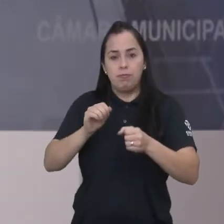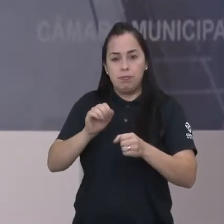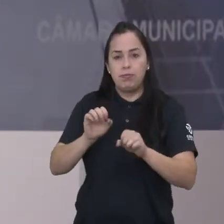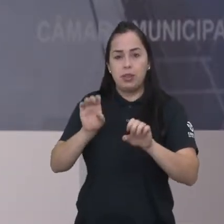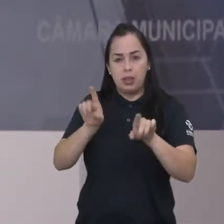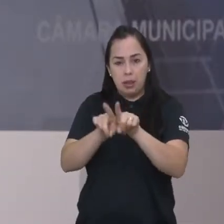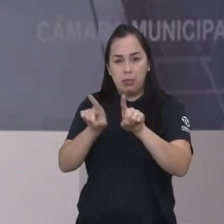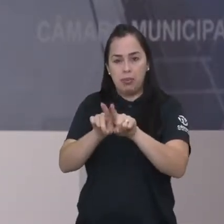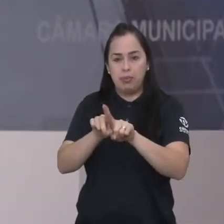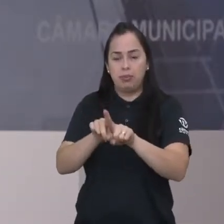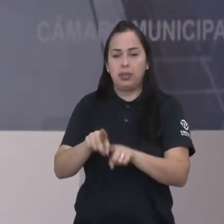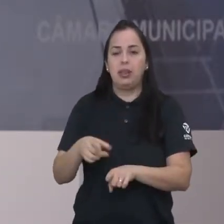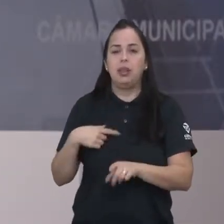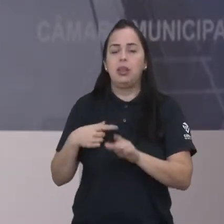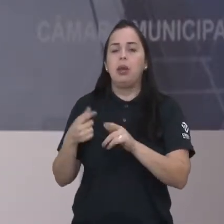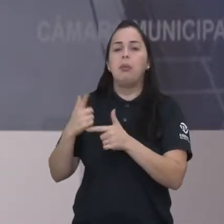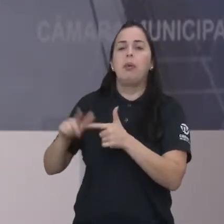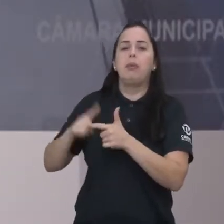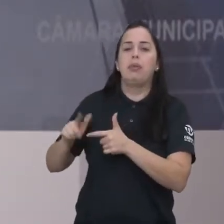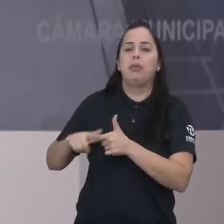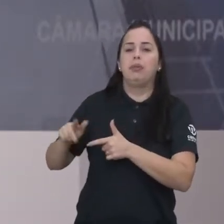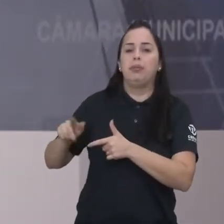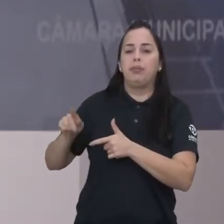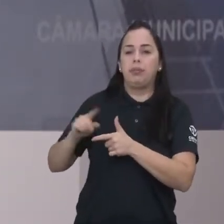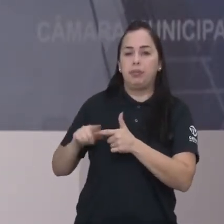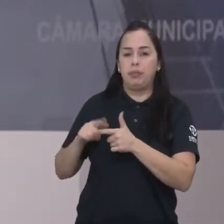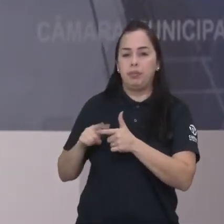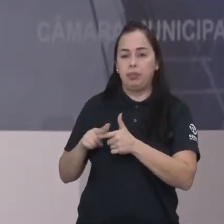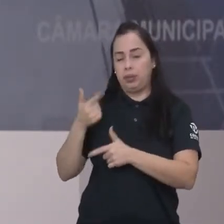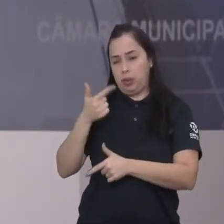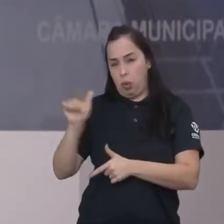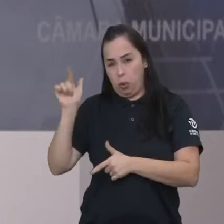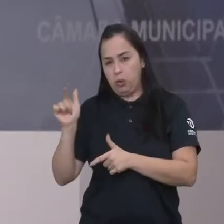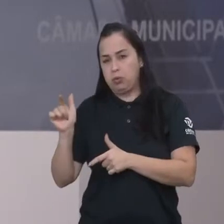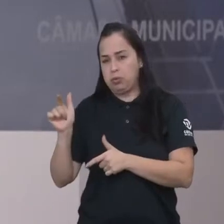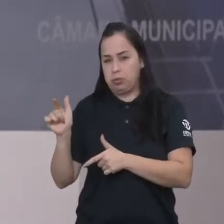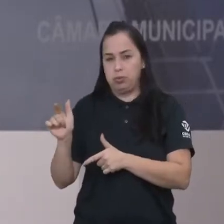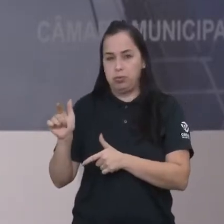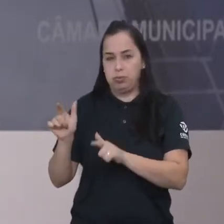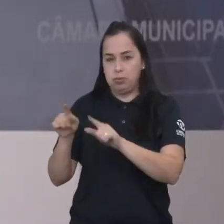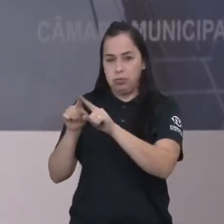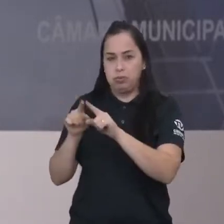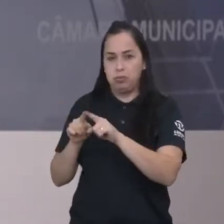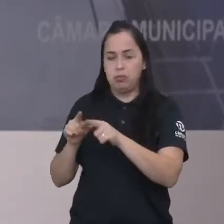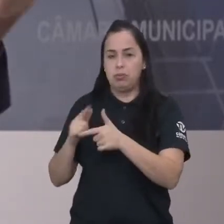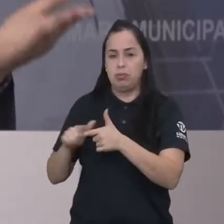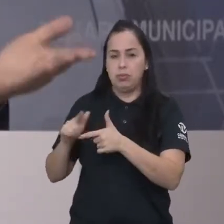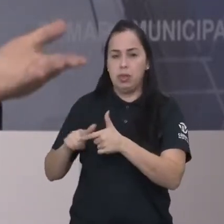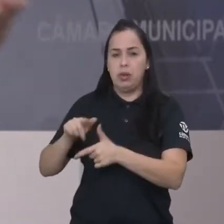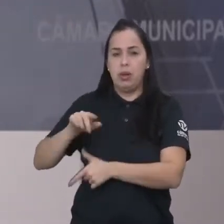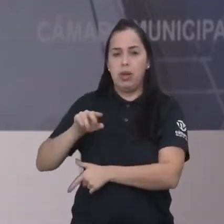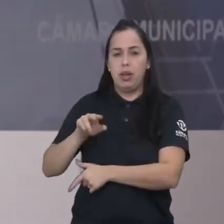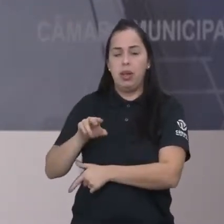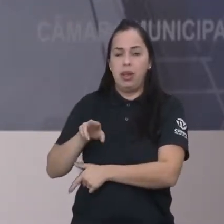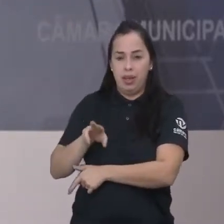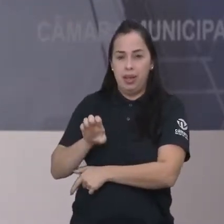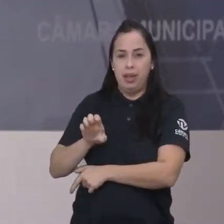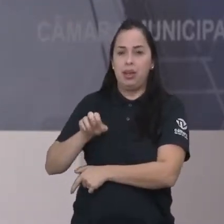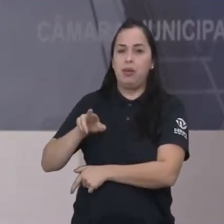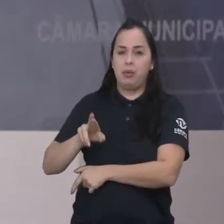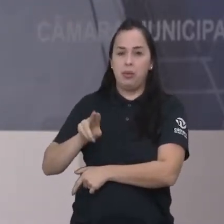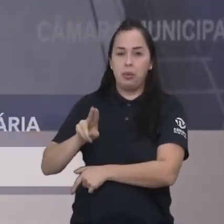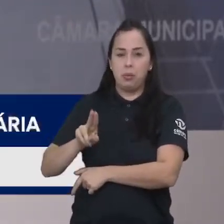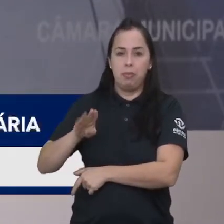problema da REURB-E e REURB-S, em que é uma outra questão, que vários núcleos foram enquadrados como REURB-E sem ser E,